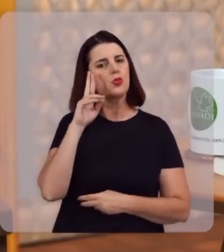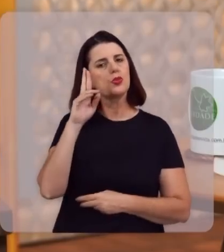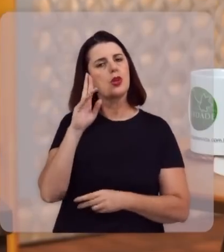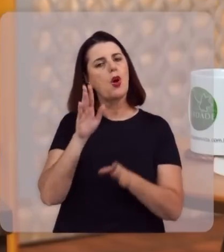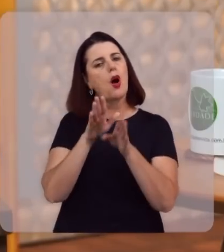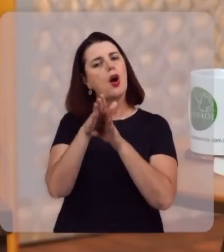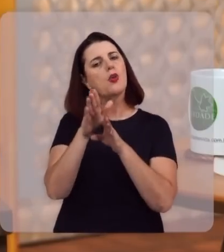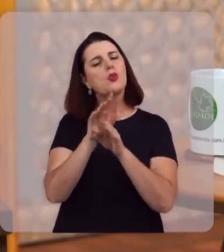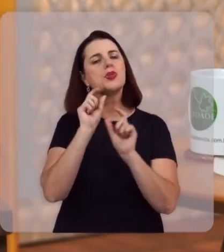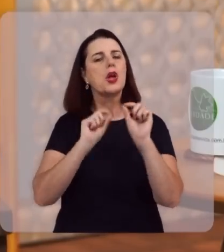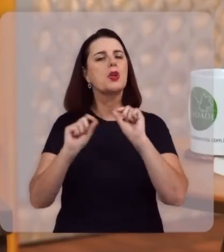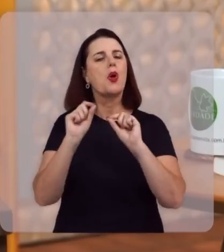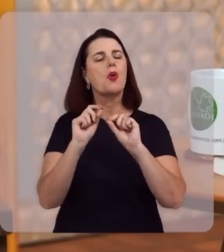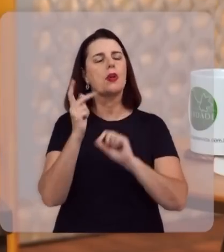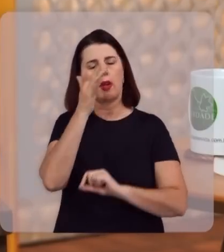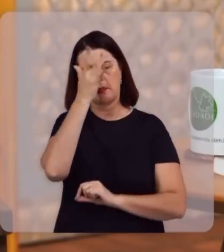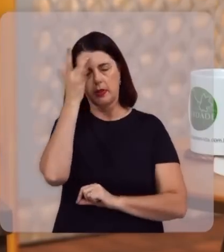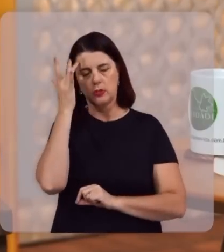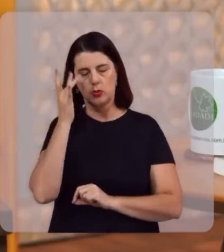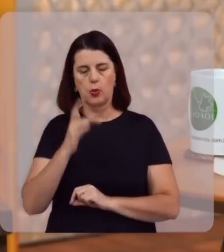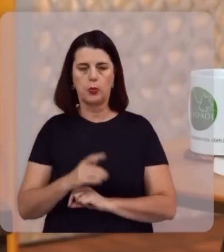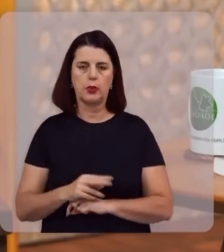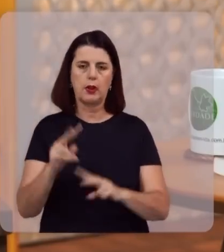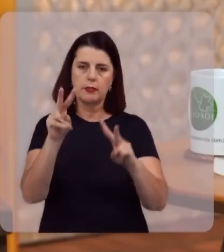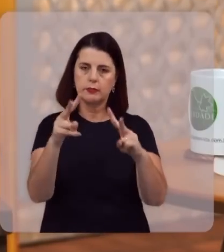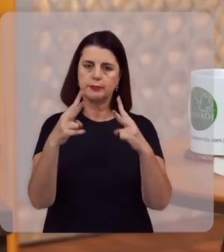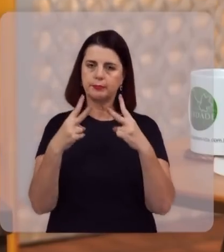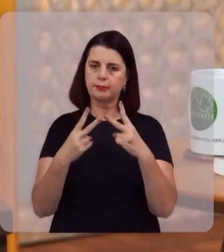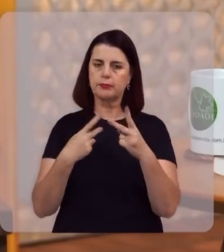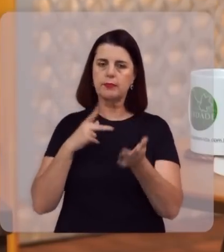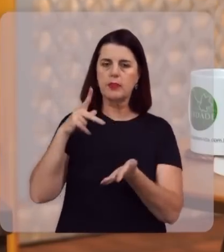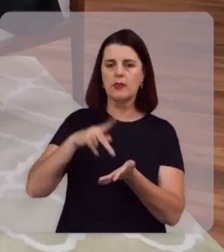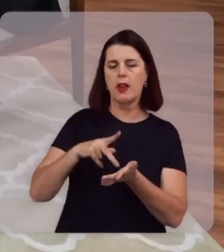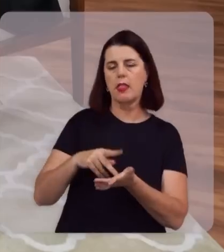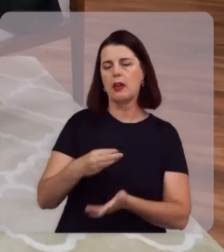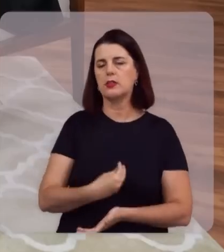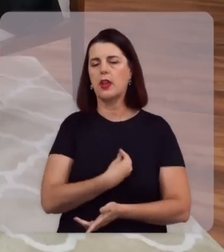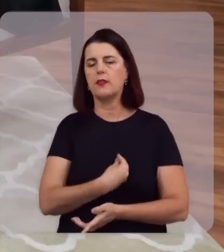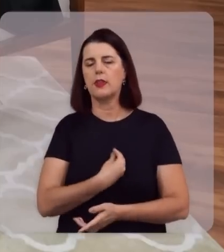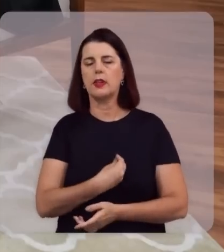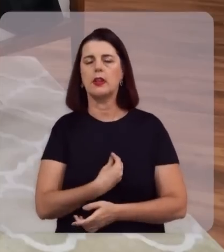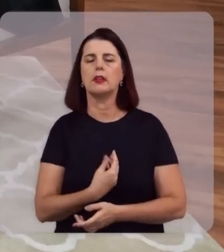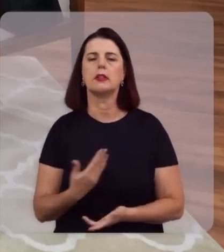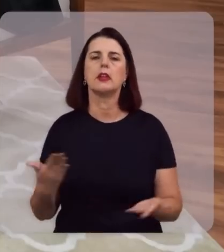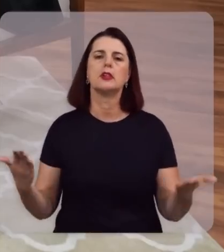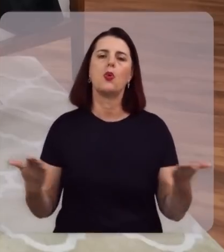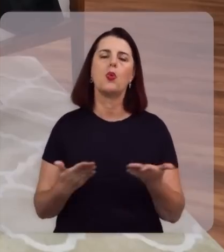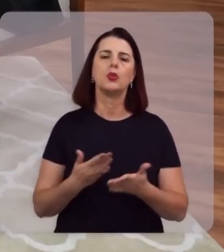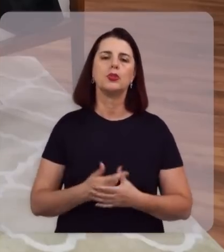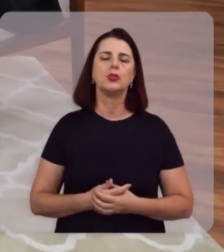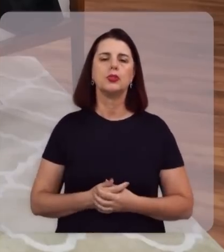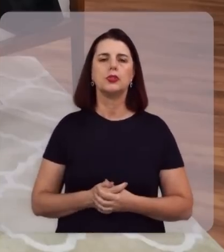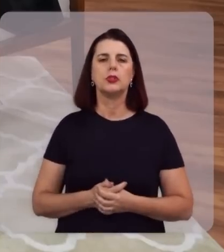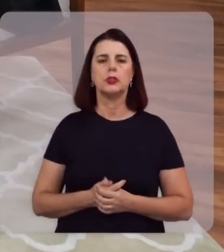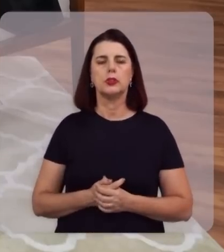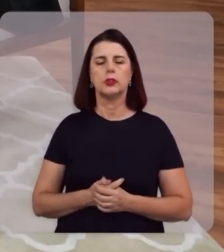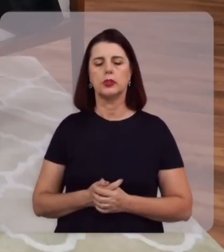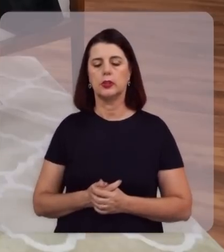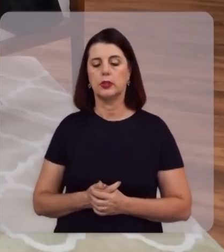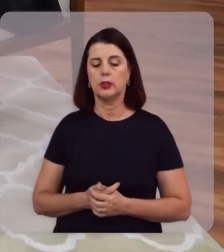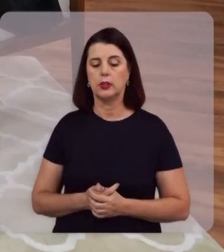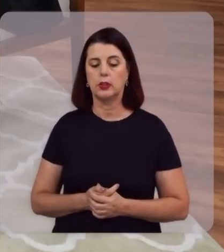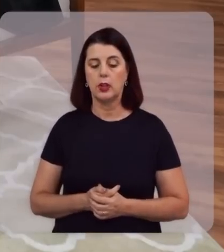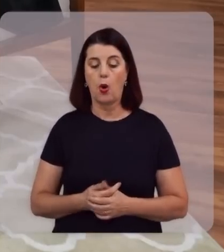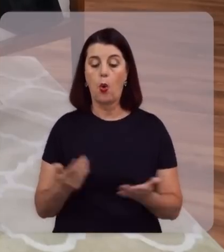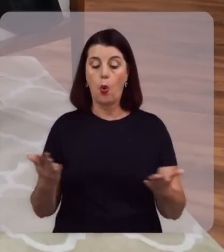senhor aconselharia a todos aqueles que têm acompanhado Verdade e Vida a viverem nesse dia para nós cristãos tão